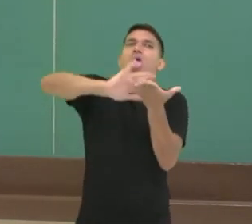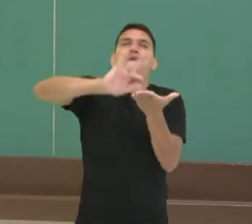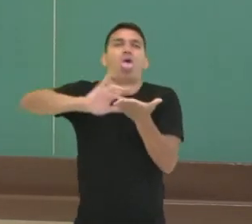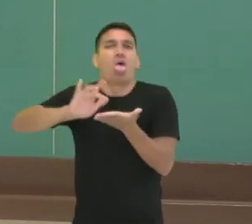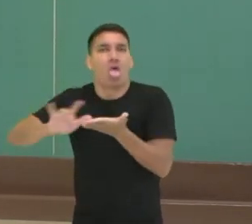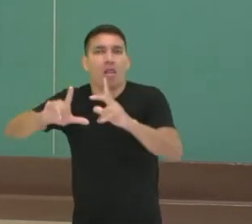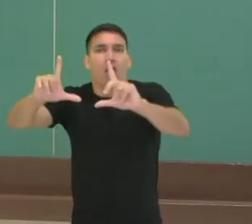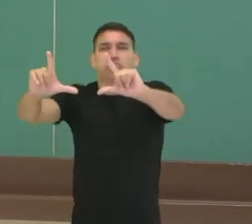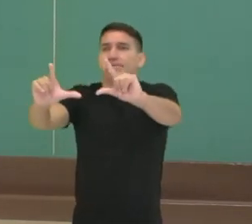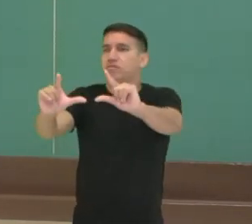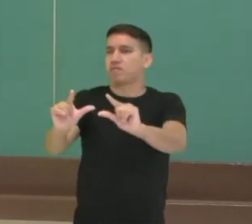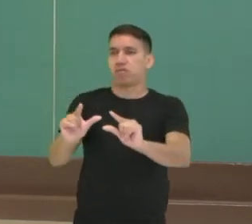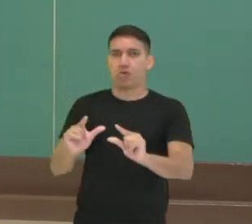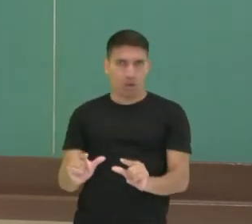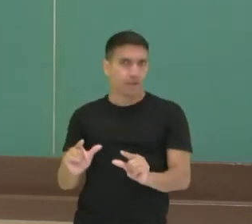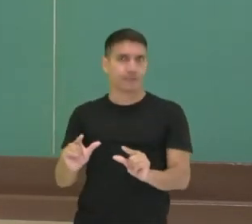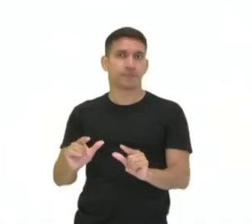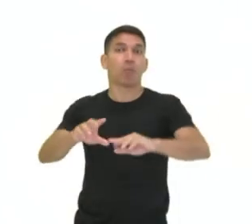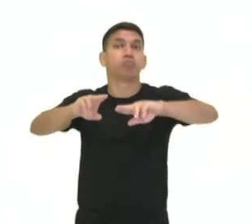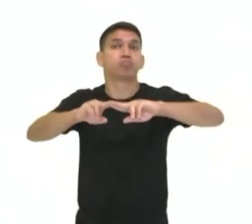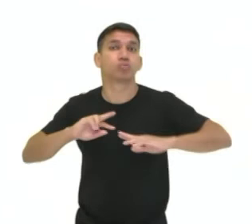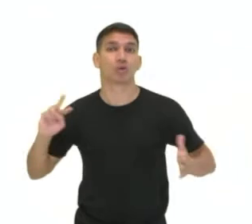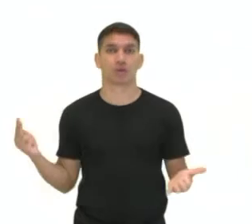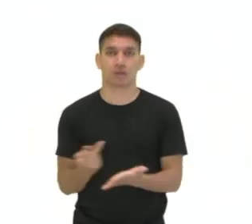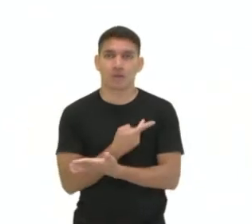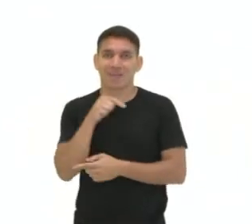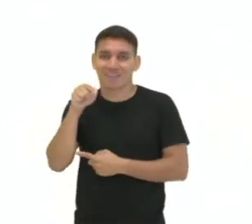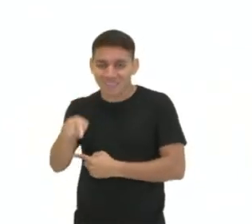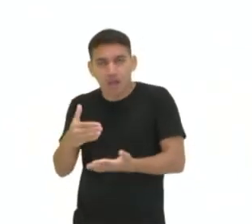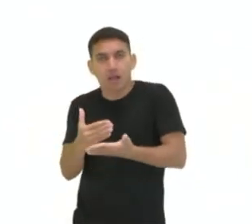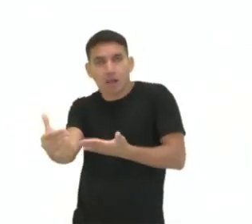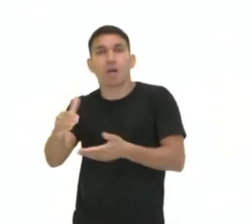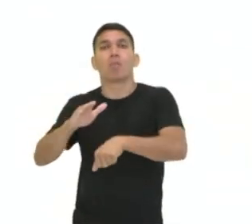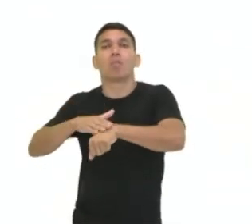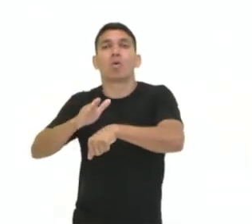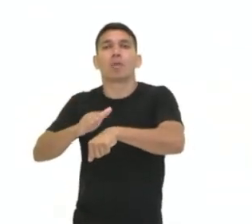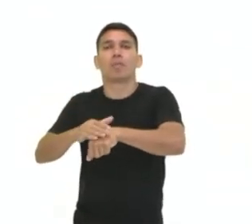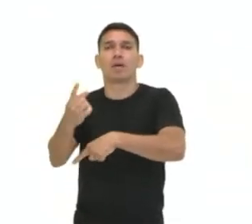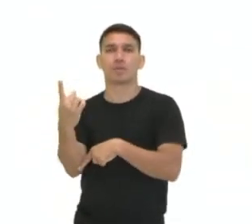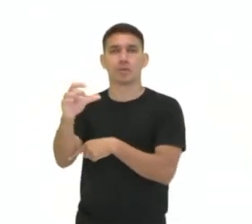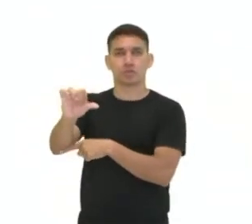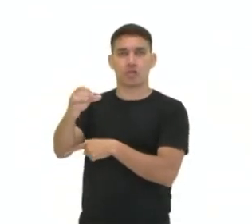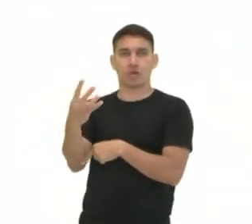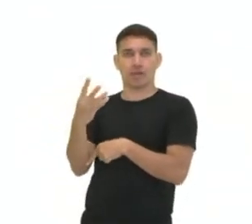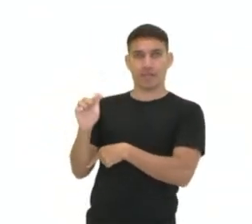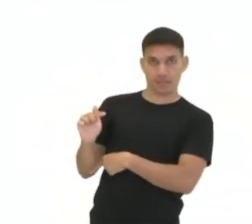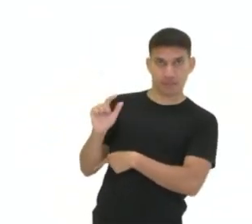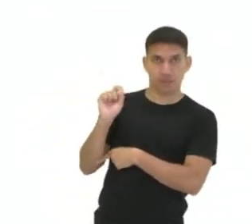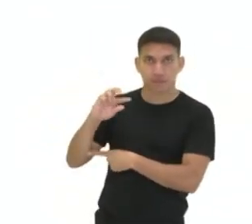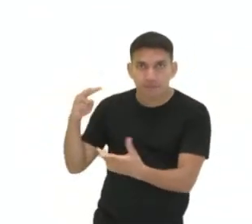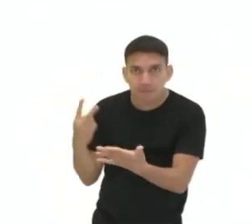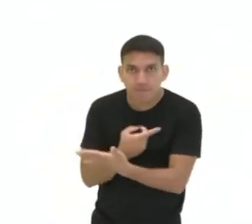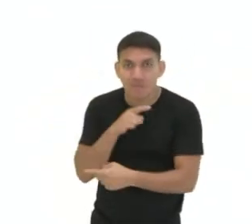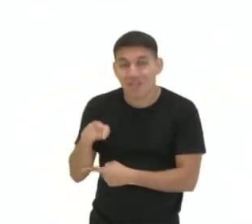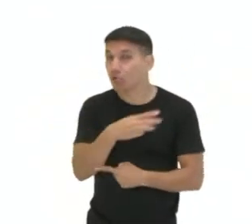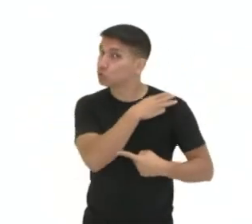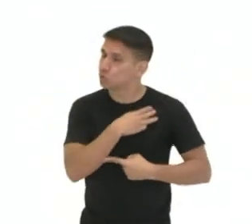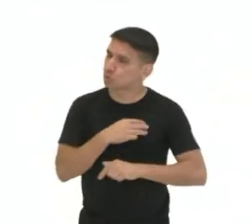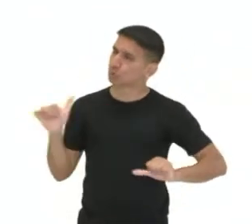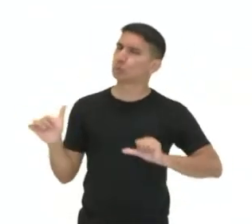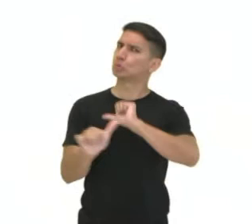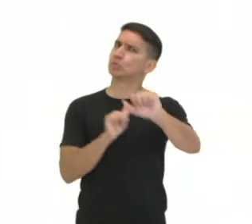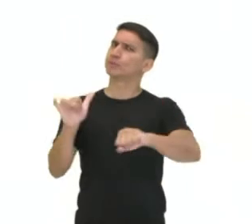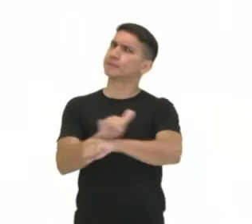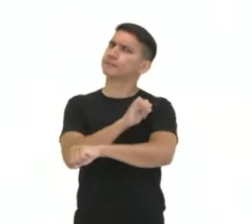nossas reservas cambiais. Por isso, a partir desse momento, em 1947, o Dutra vai ter que mudar um pouquinho